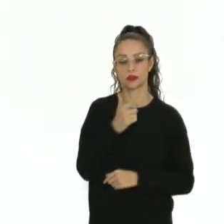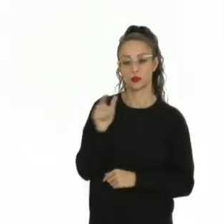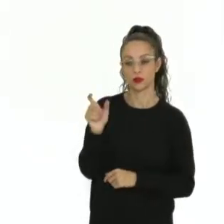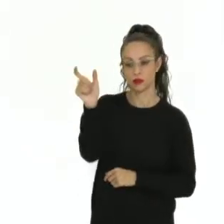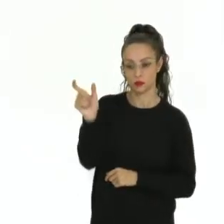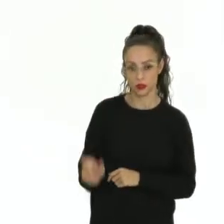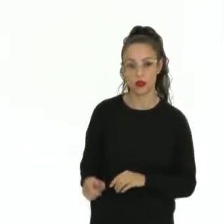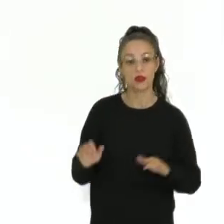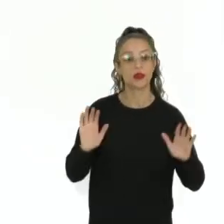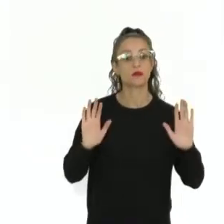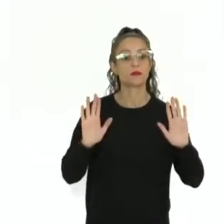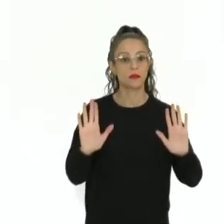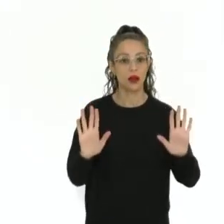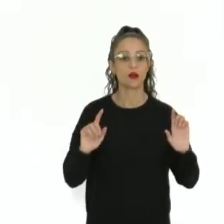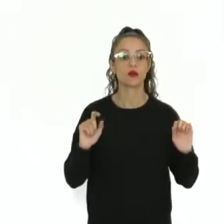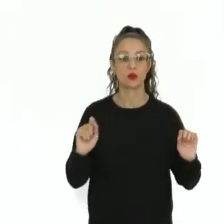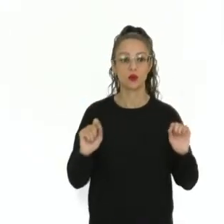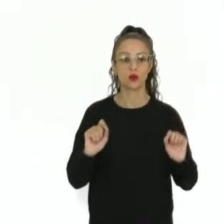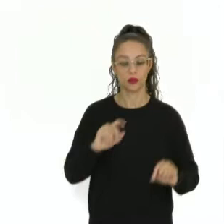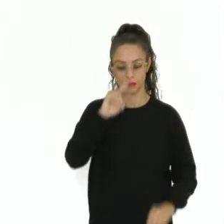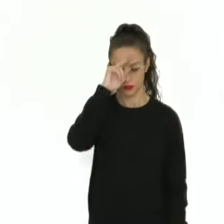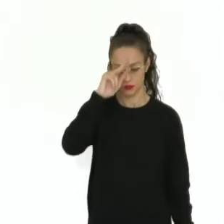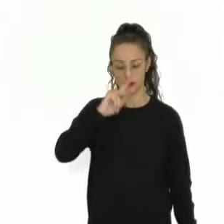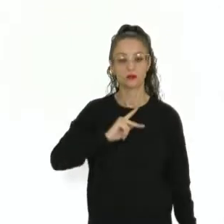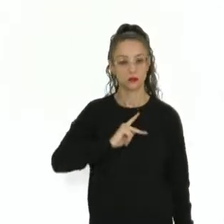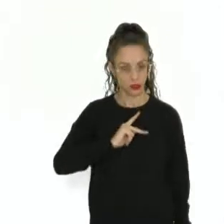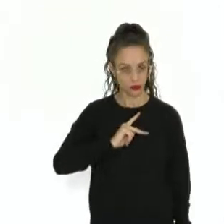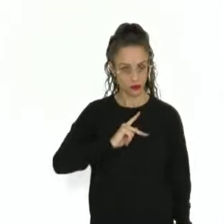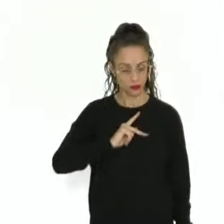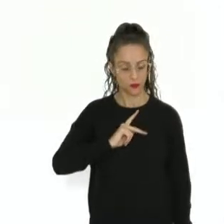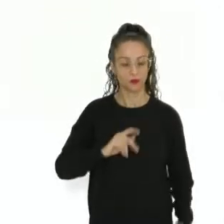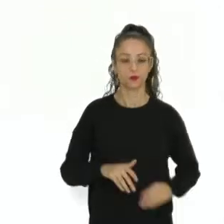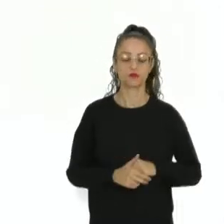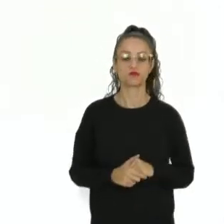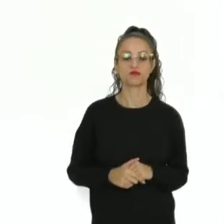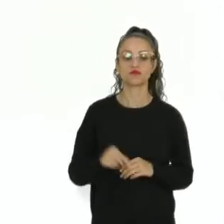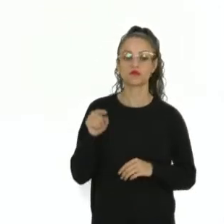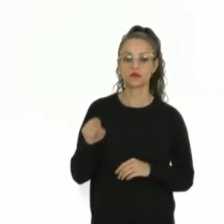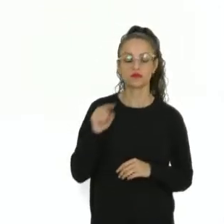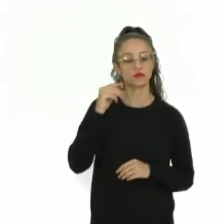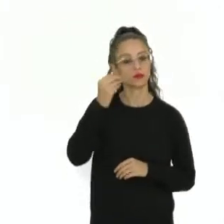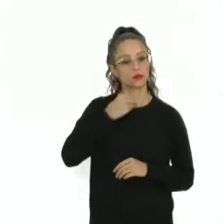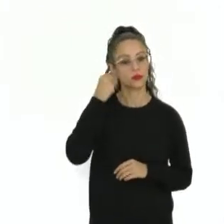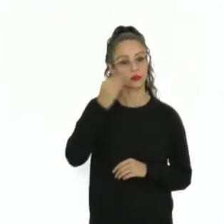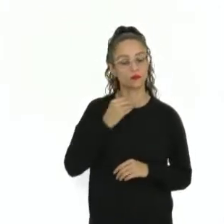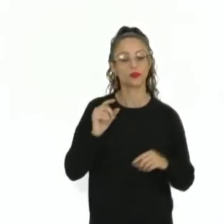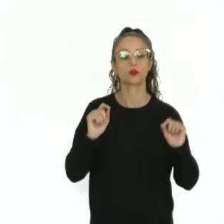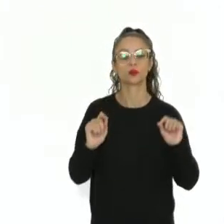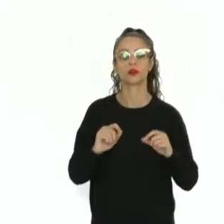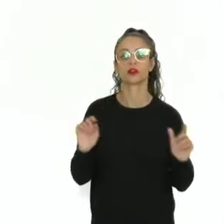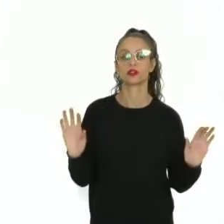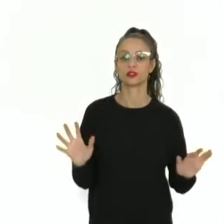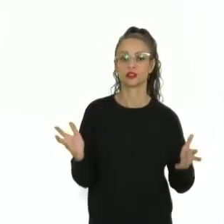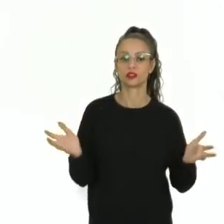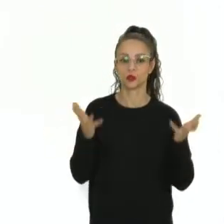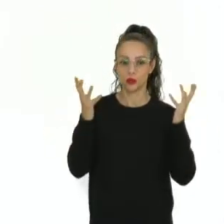pessoas, mas consigo mesmo. Essas vivências